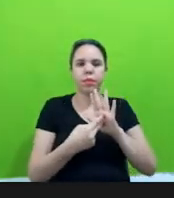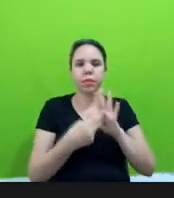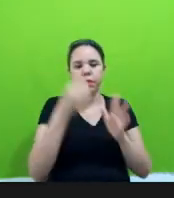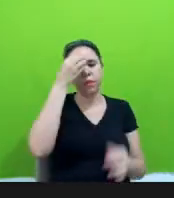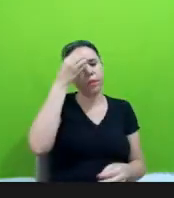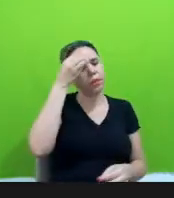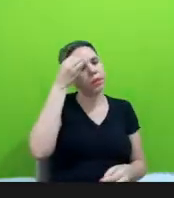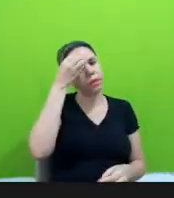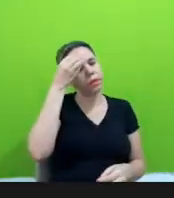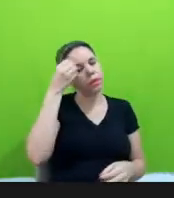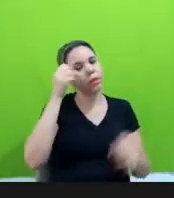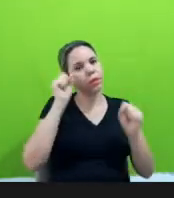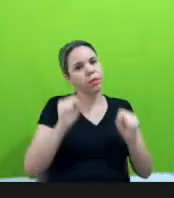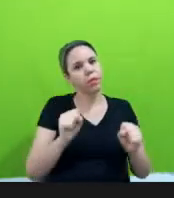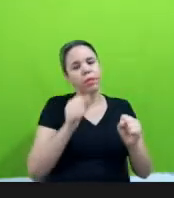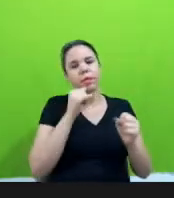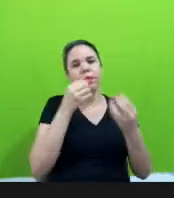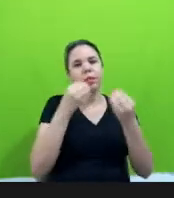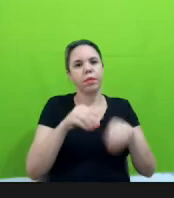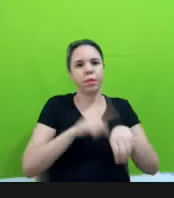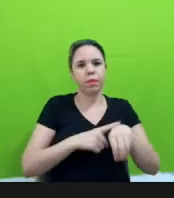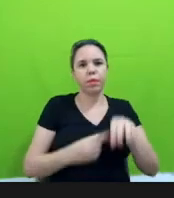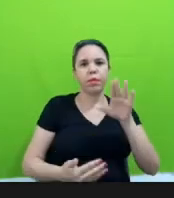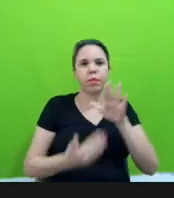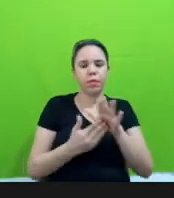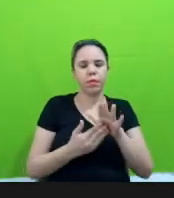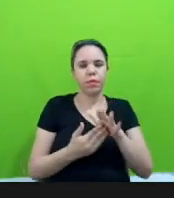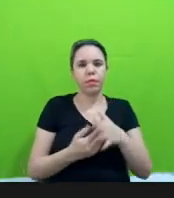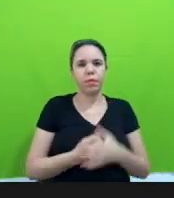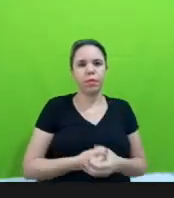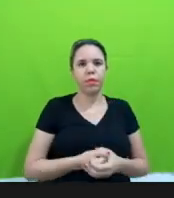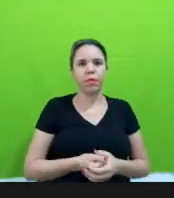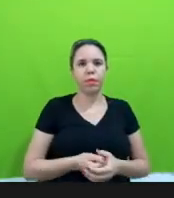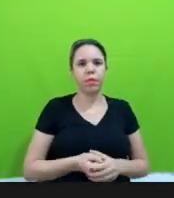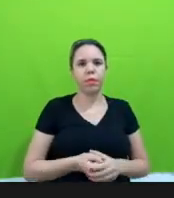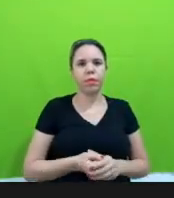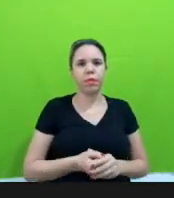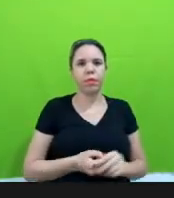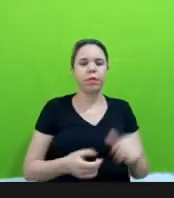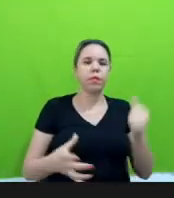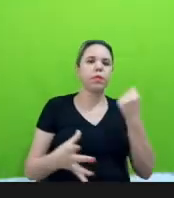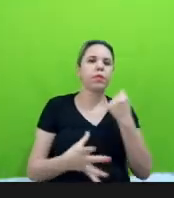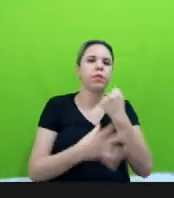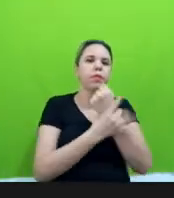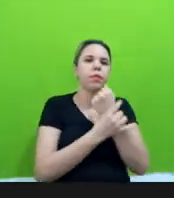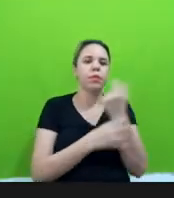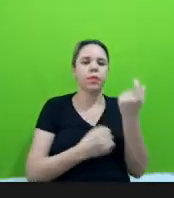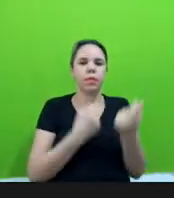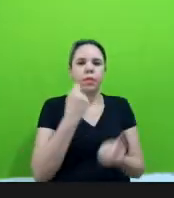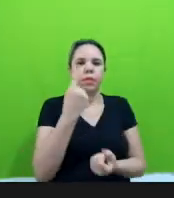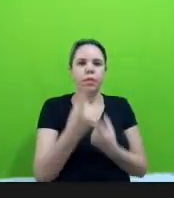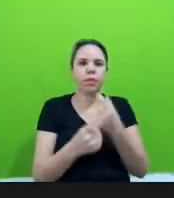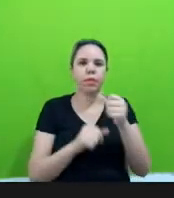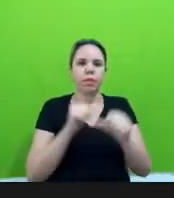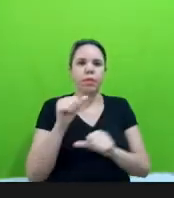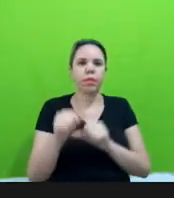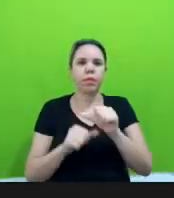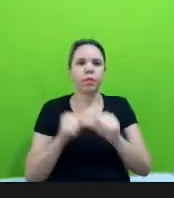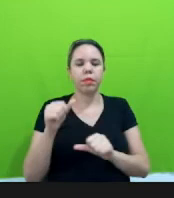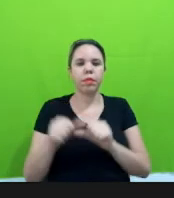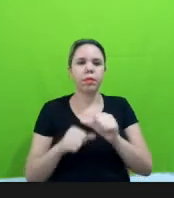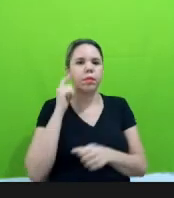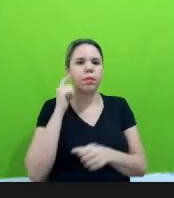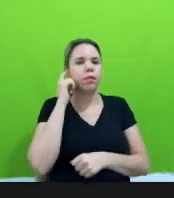pode afetar temporariamente, né, a segurança de alguma operação de segurança pública,